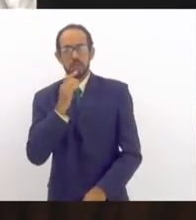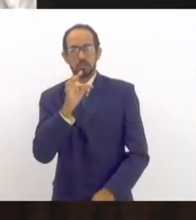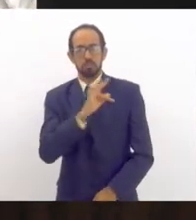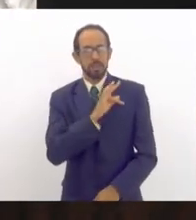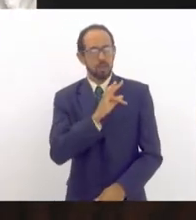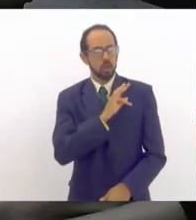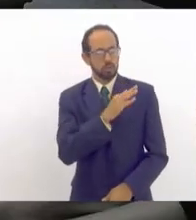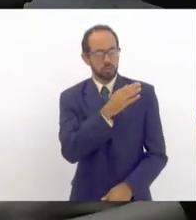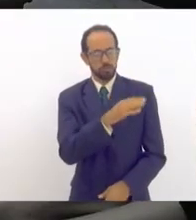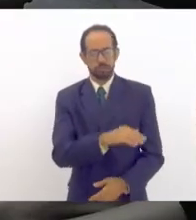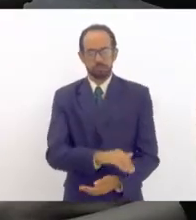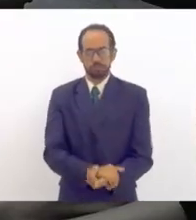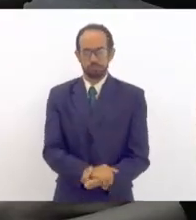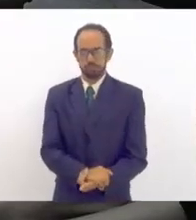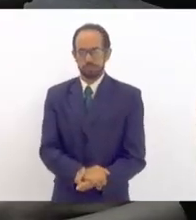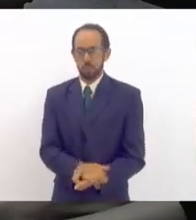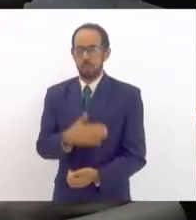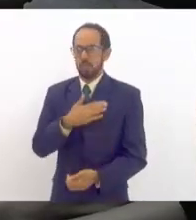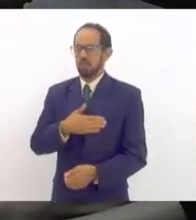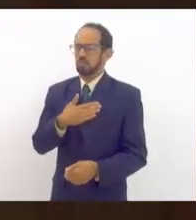Marta Rocha